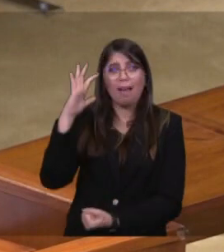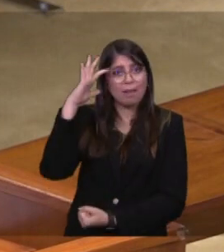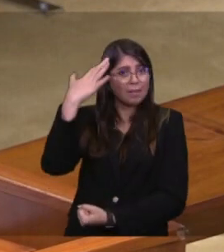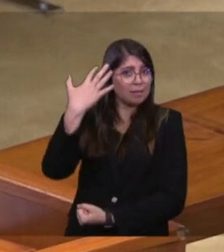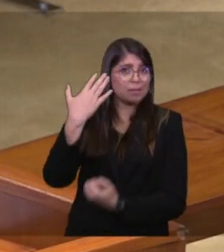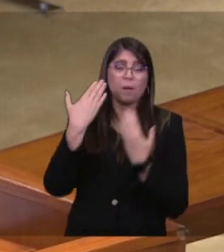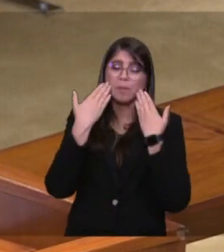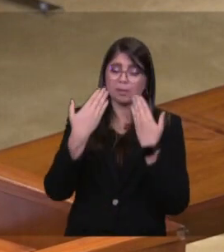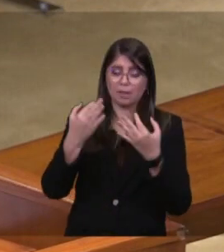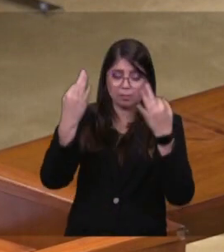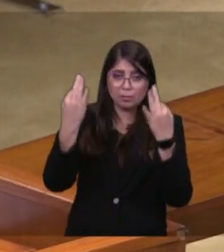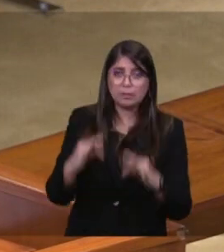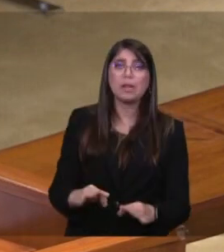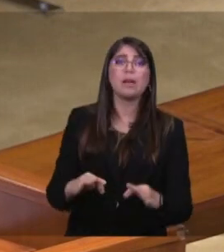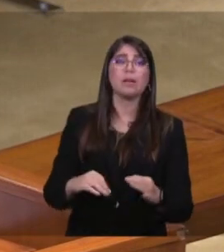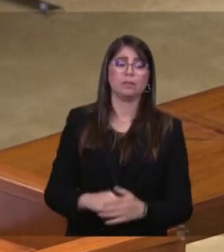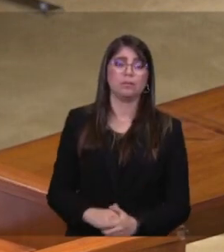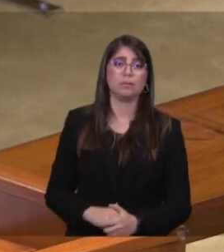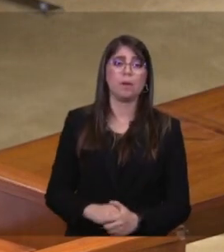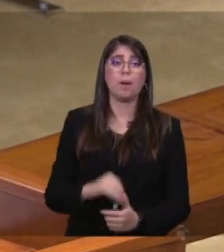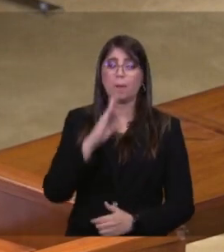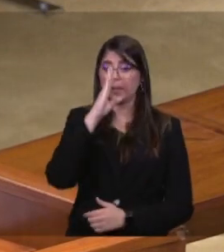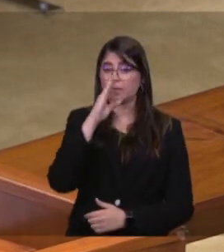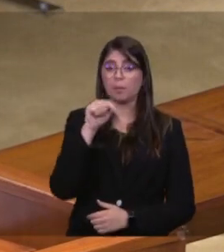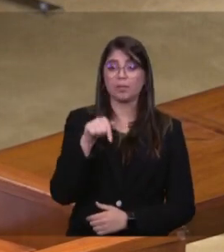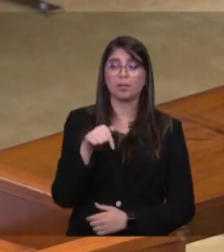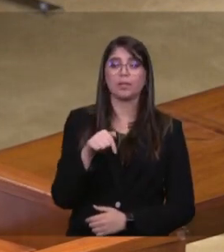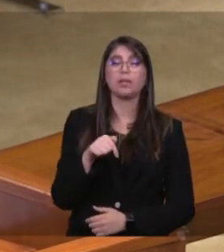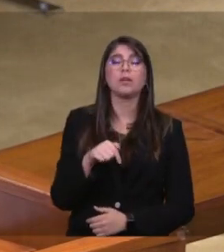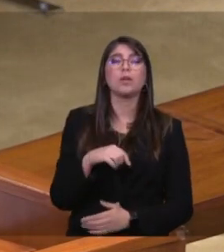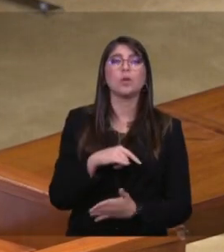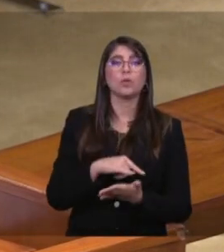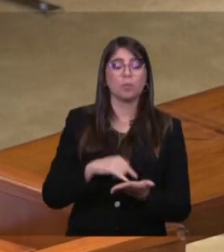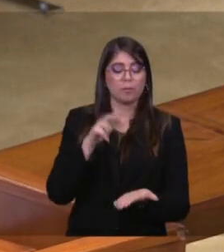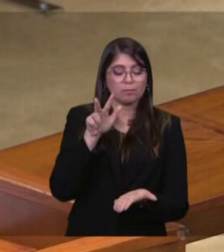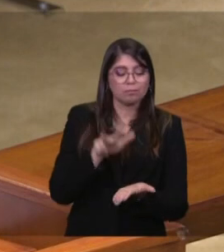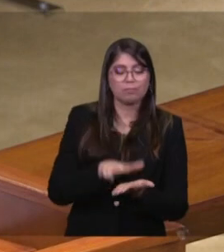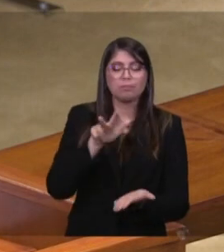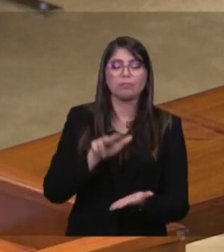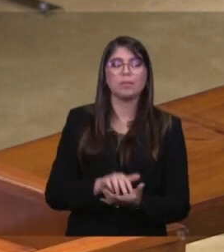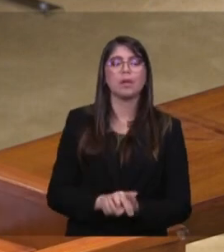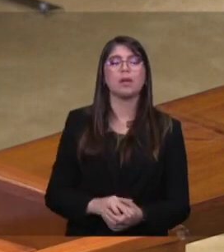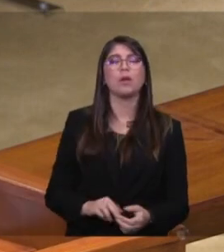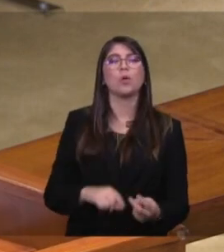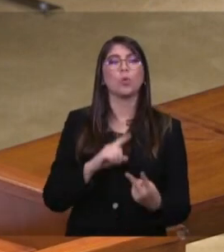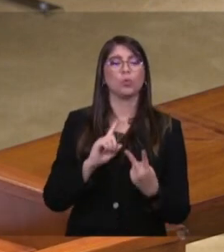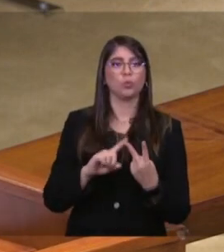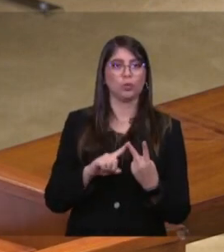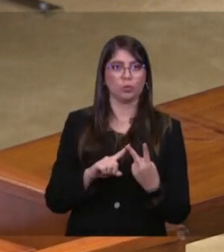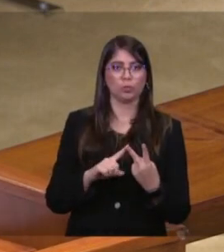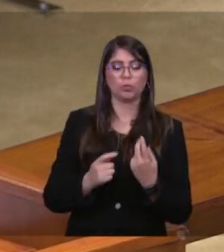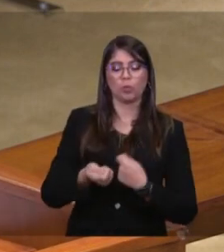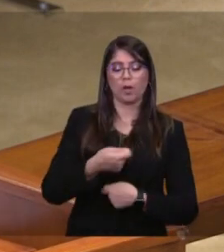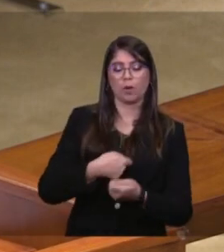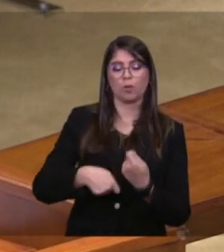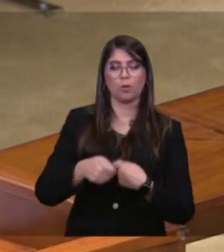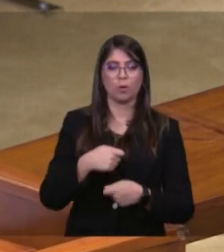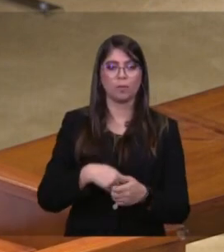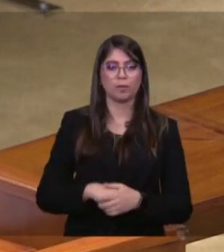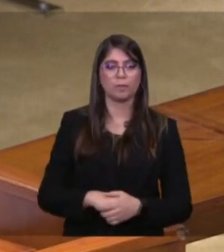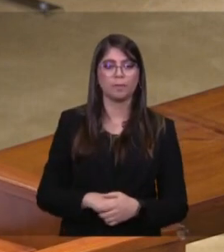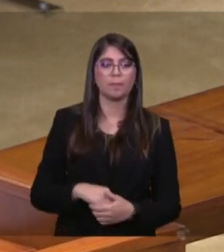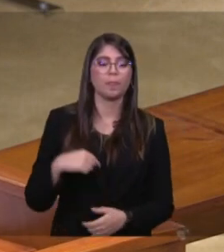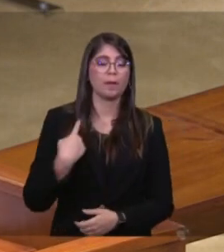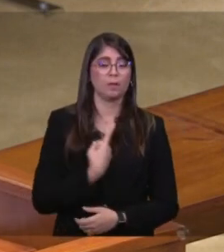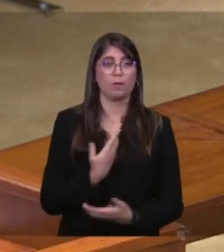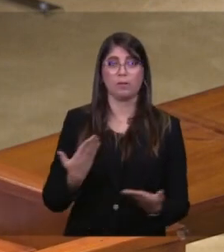apresentado de maneira legítima, principalmente aqui quando se fala do termo de vigência. E o segundo ponto de natureza econômica, excelências, é que nós estamos